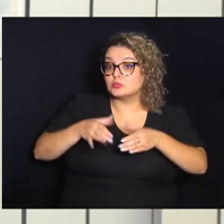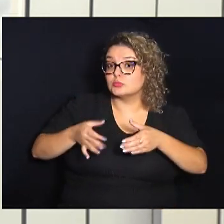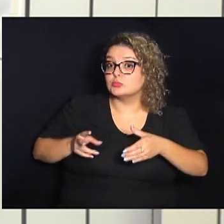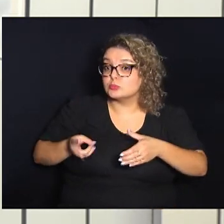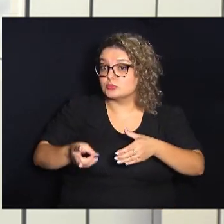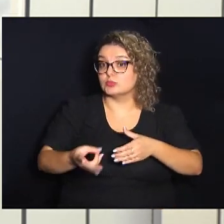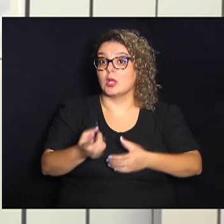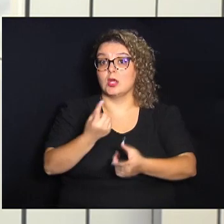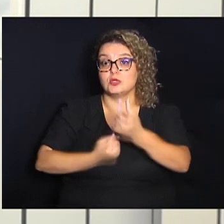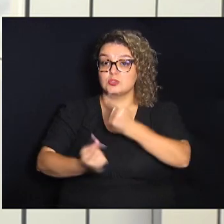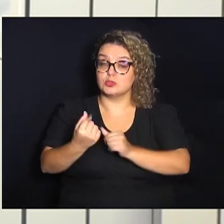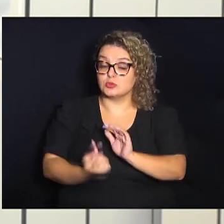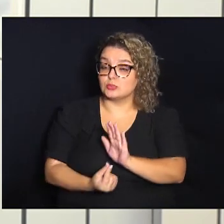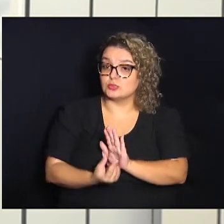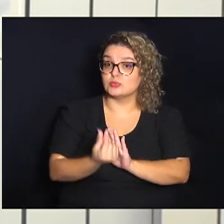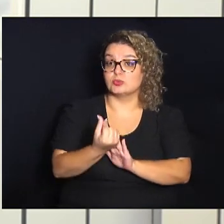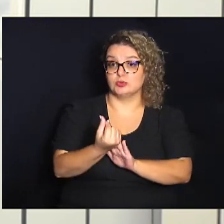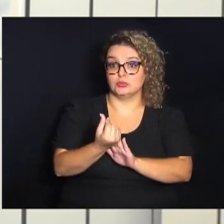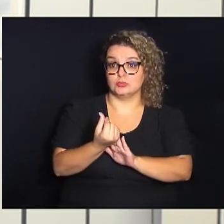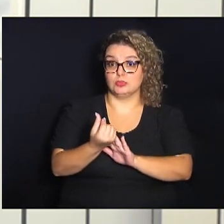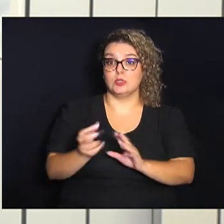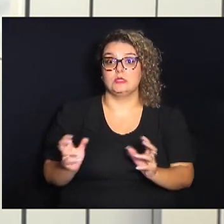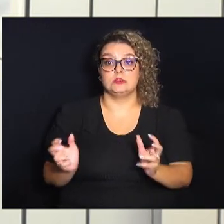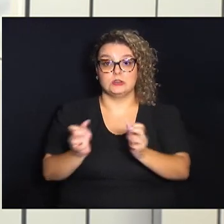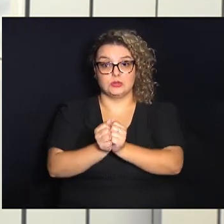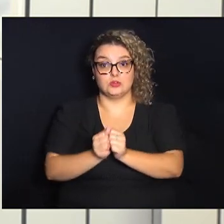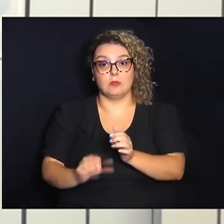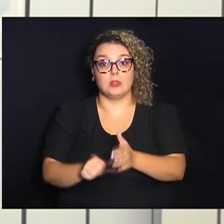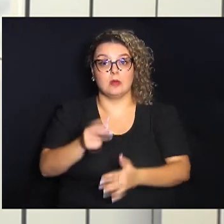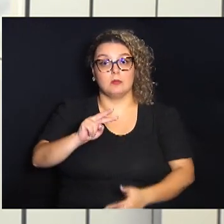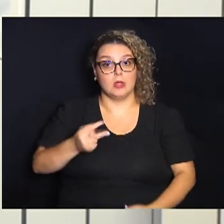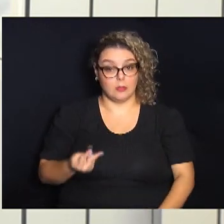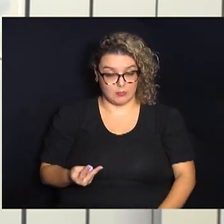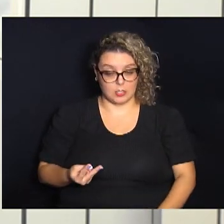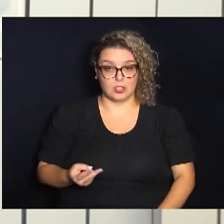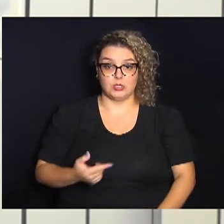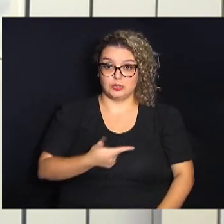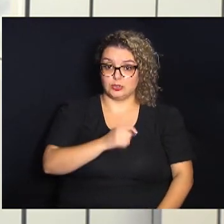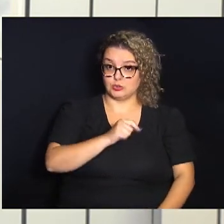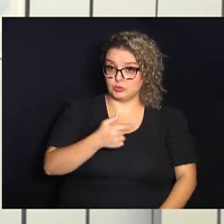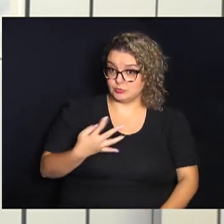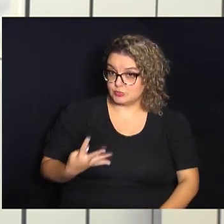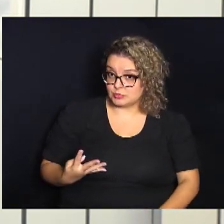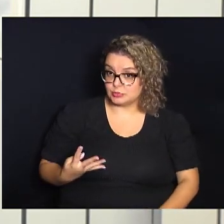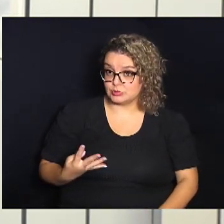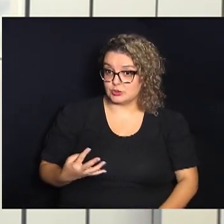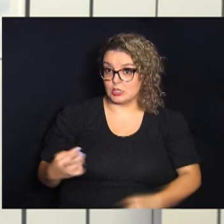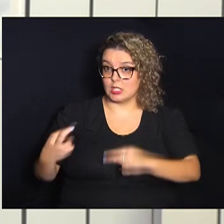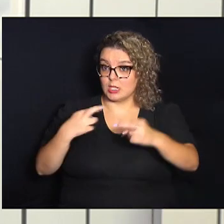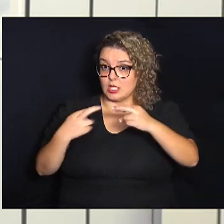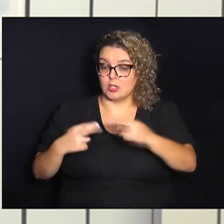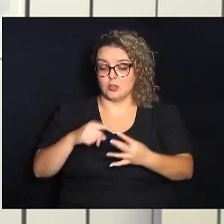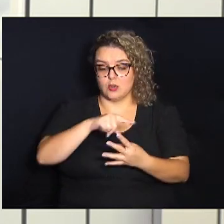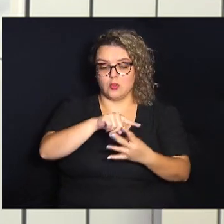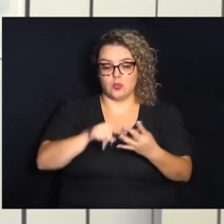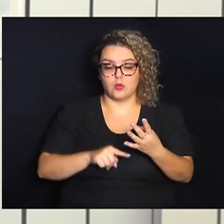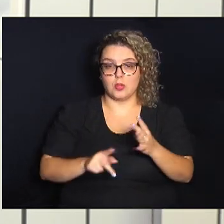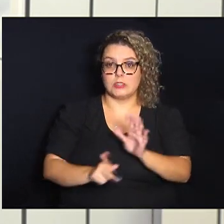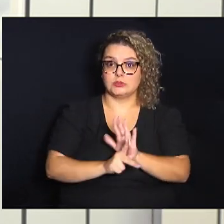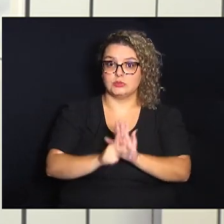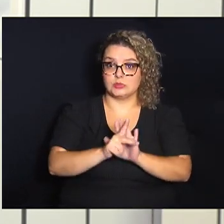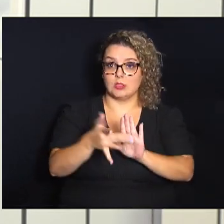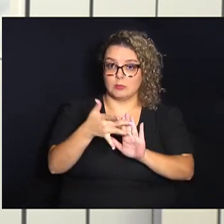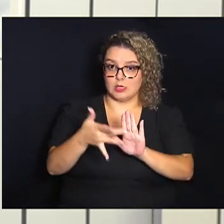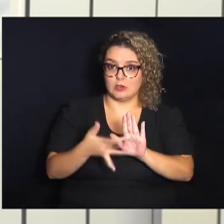de Finanças e Orçamento se reuniu pela primeira vez em 2024 e analisou 4 projetos que estavam